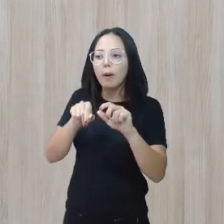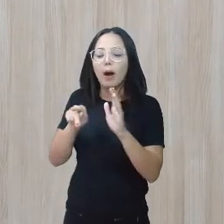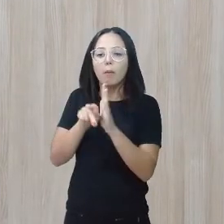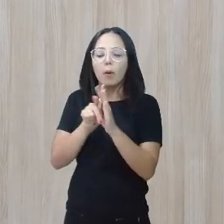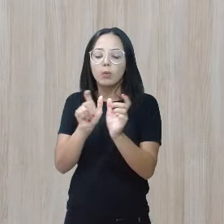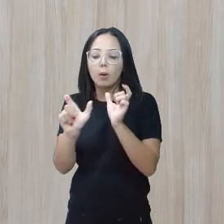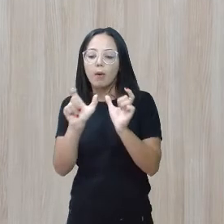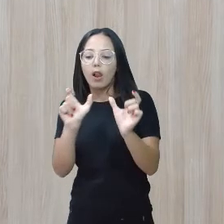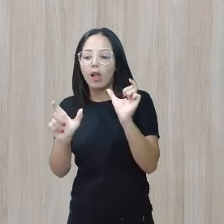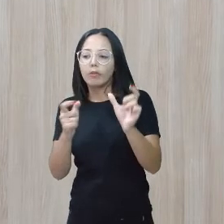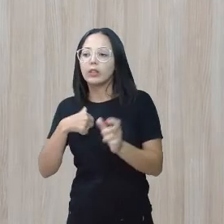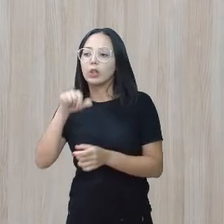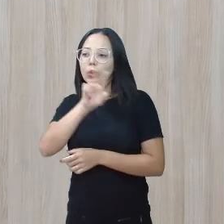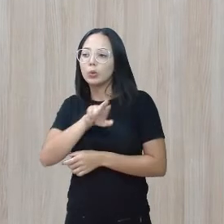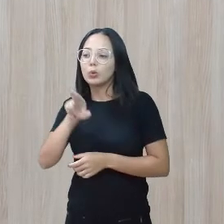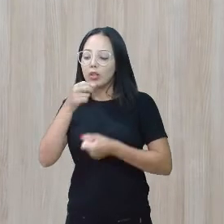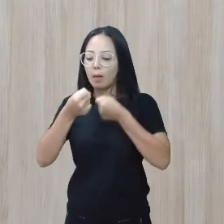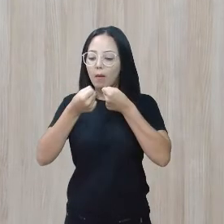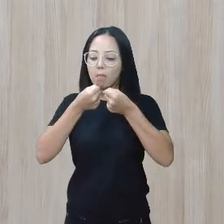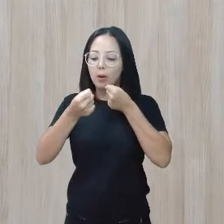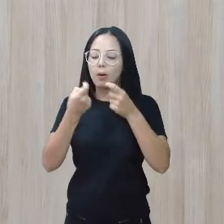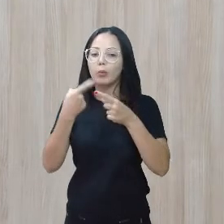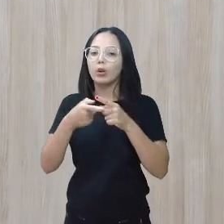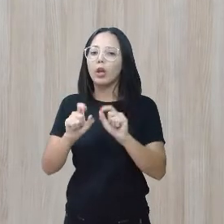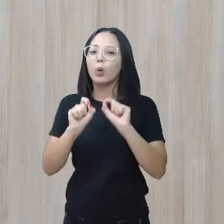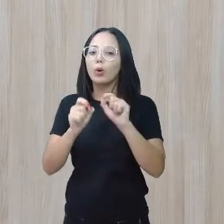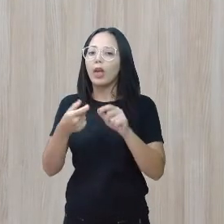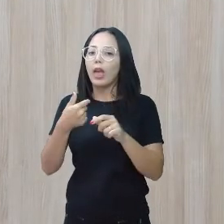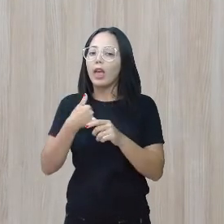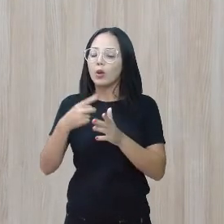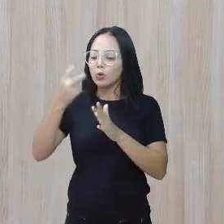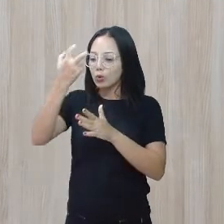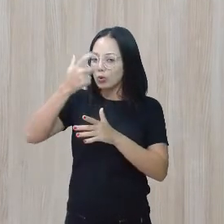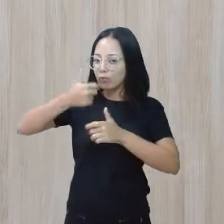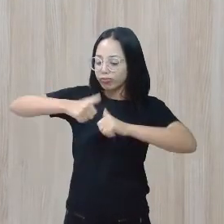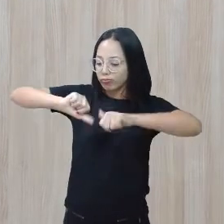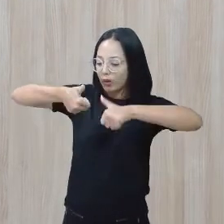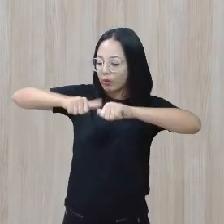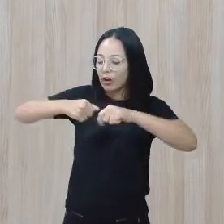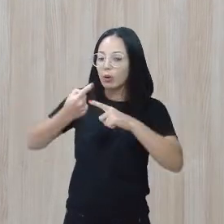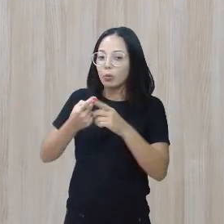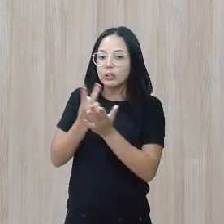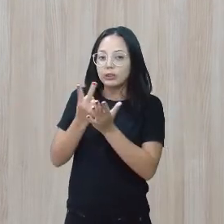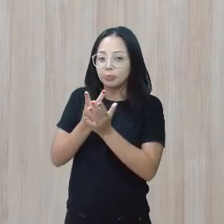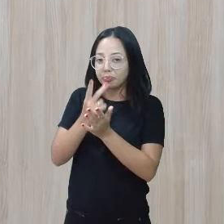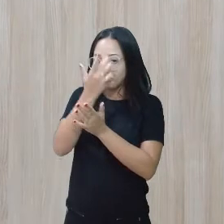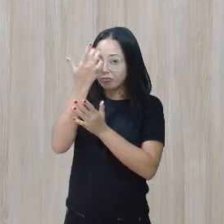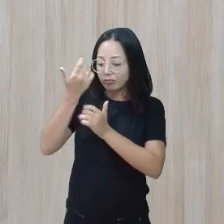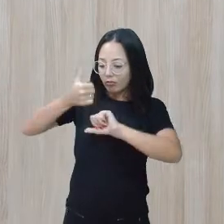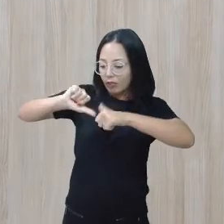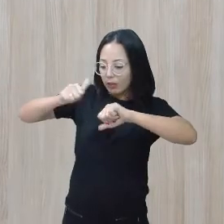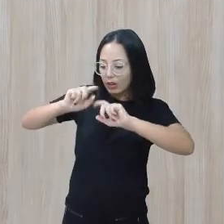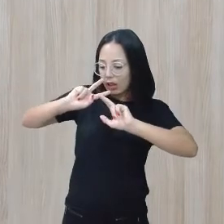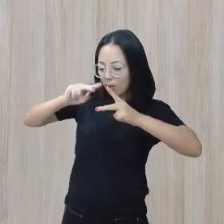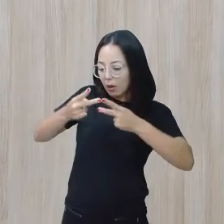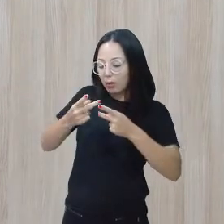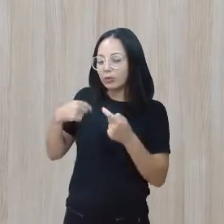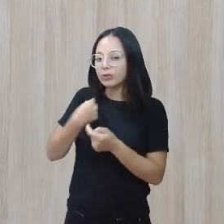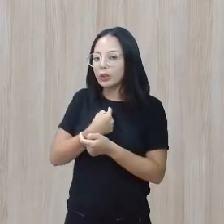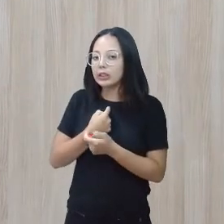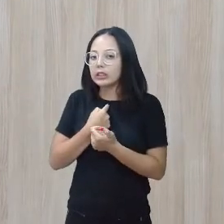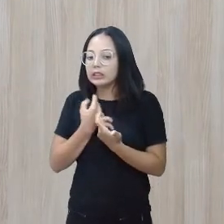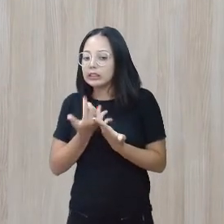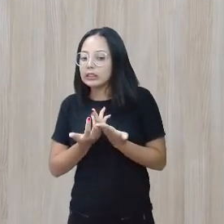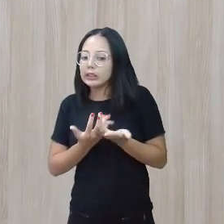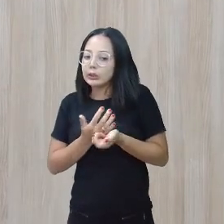vou utilizar para essa entrevista, porque eu estou sendo avaliada, né? Toda vez que a gente está sendo avaliado, a gente fica com esse